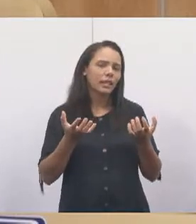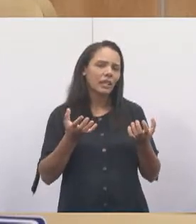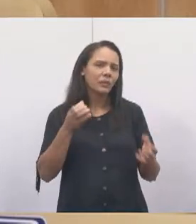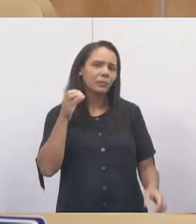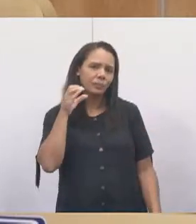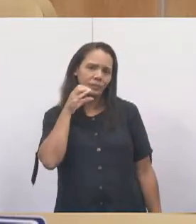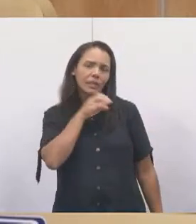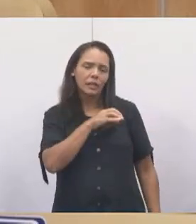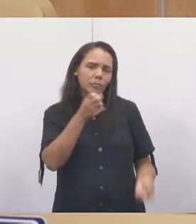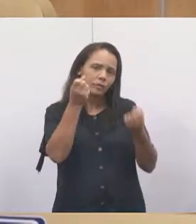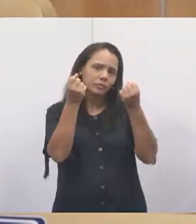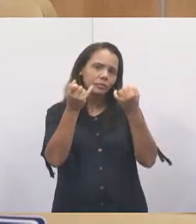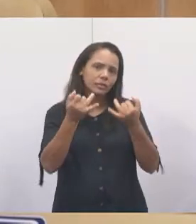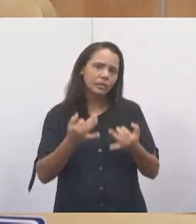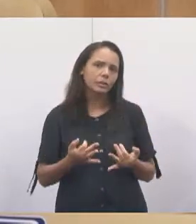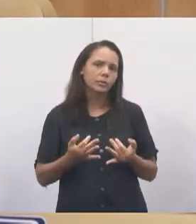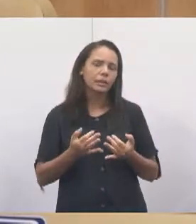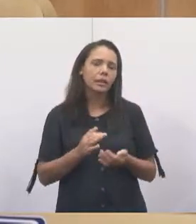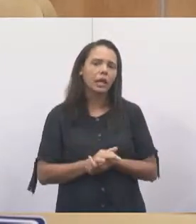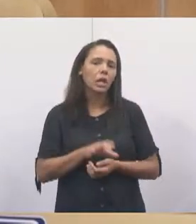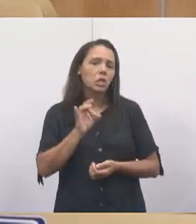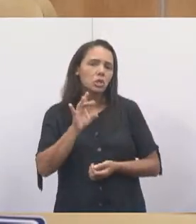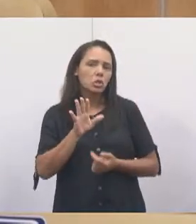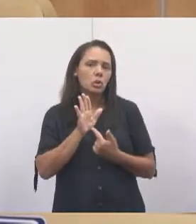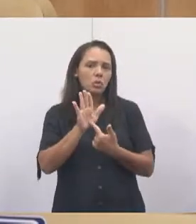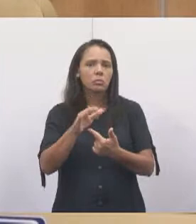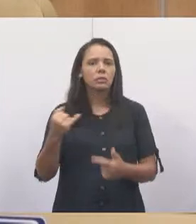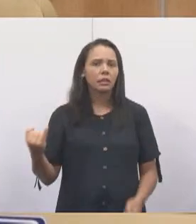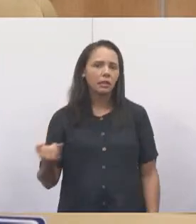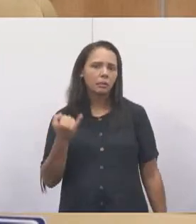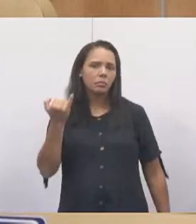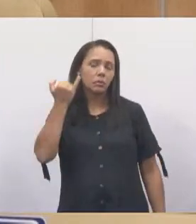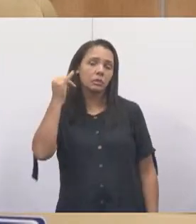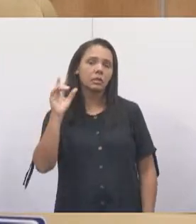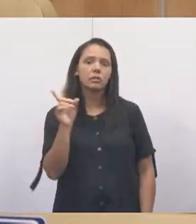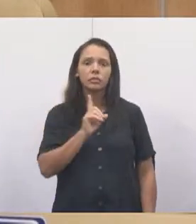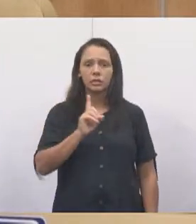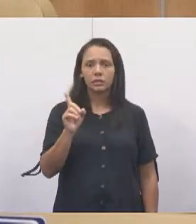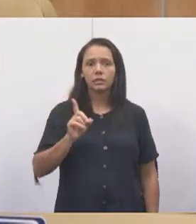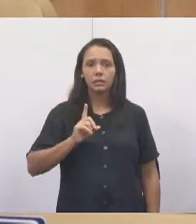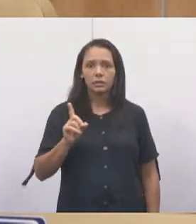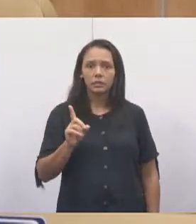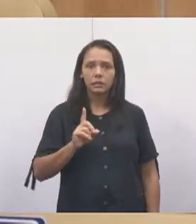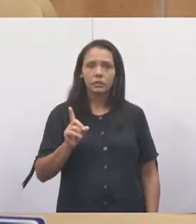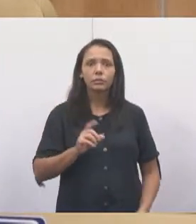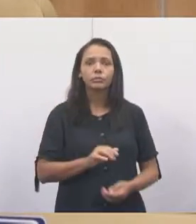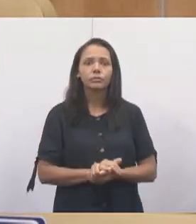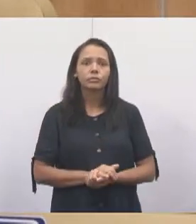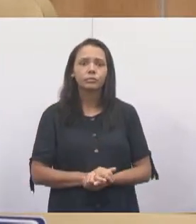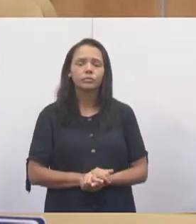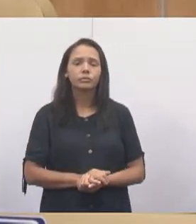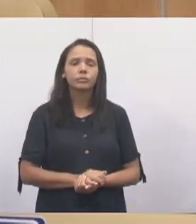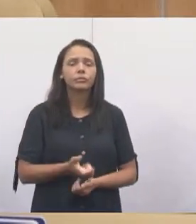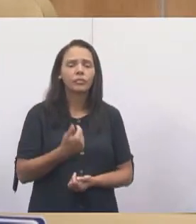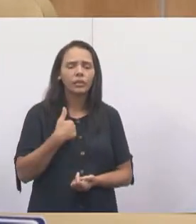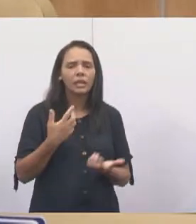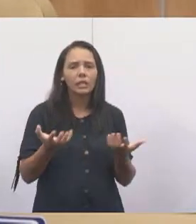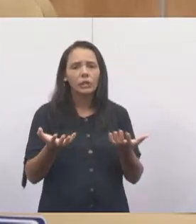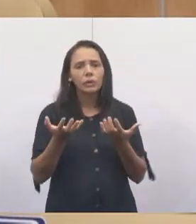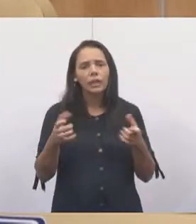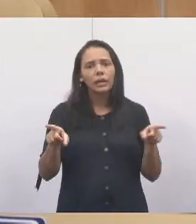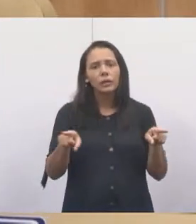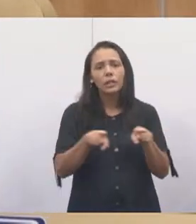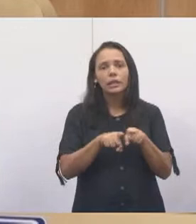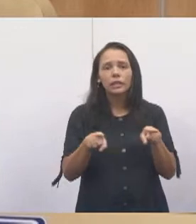ficar só nessa linha da importância, da utilidade pública do serviço prestado pelos conselheiros. eu